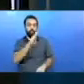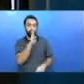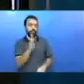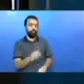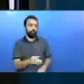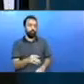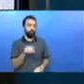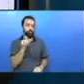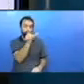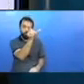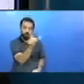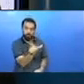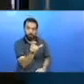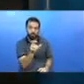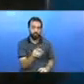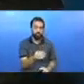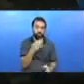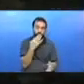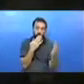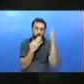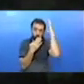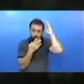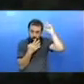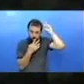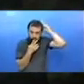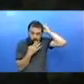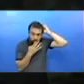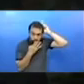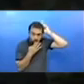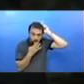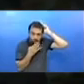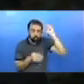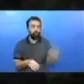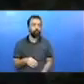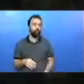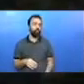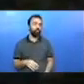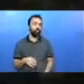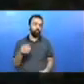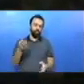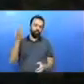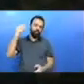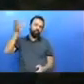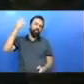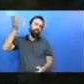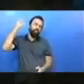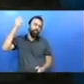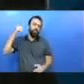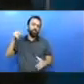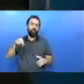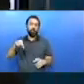os indígenas, vejam, indígenas, que são os povos que já habitavam o Brasil primeiro, antes de todo